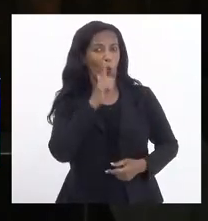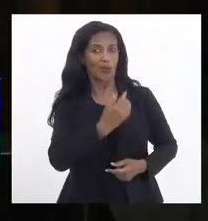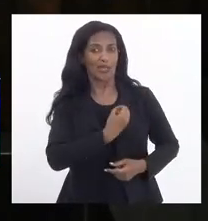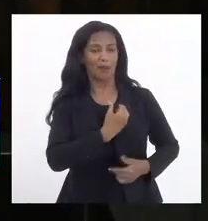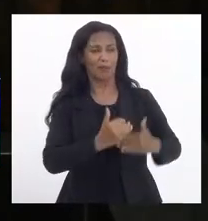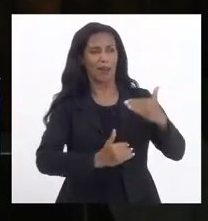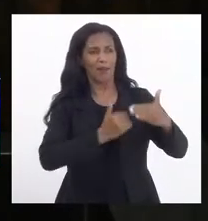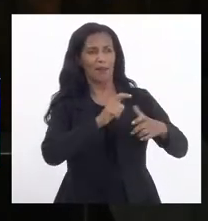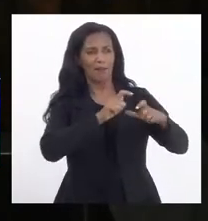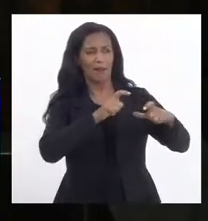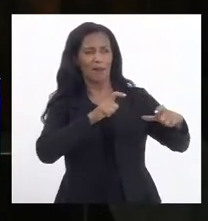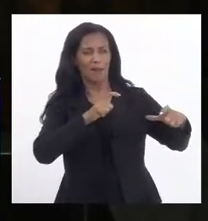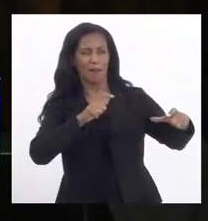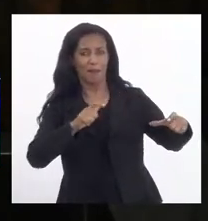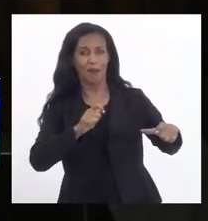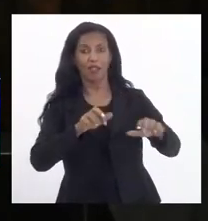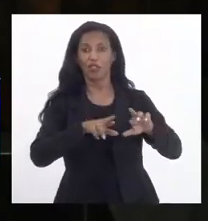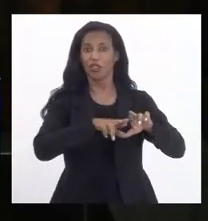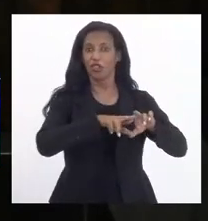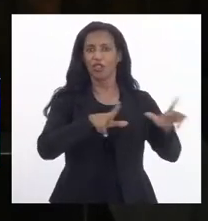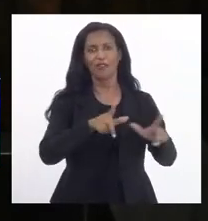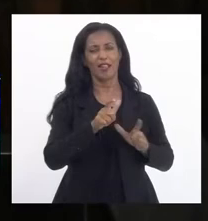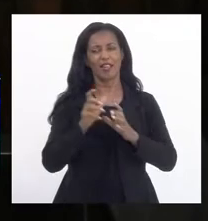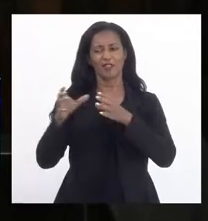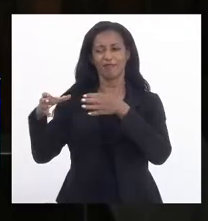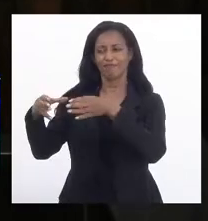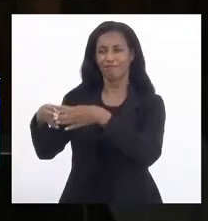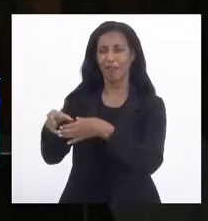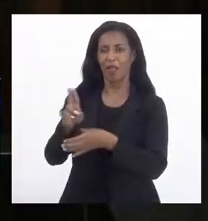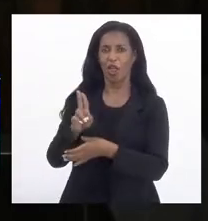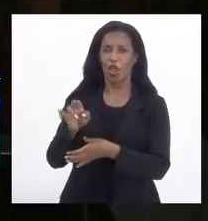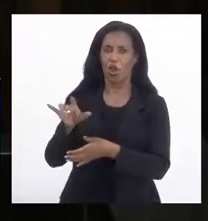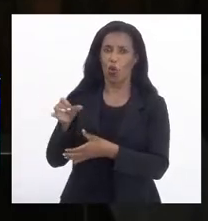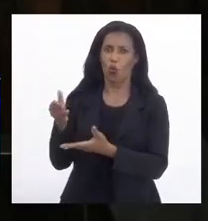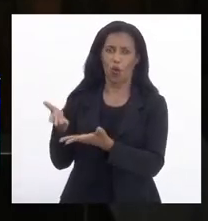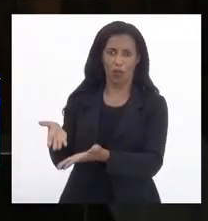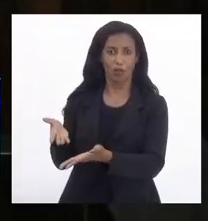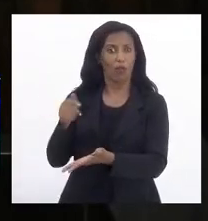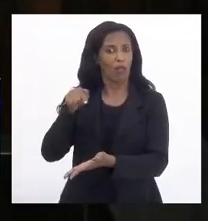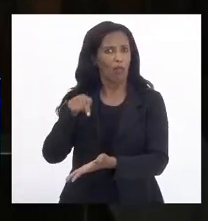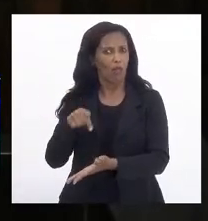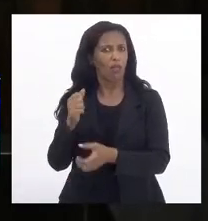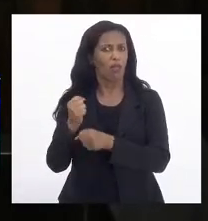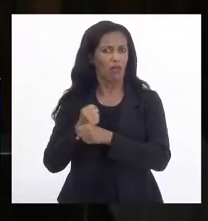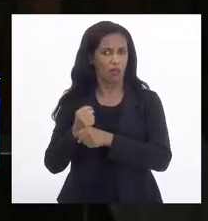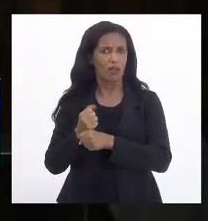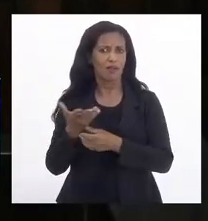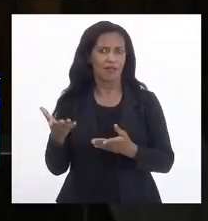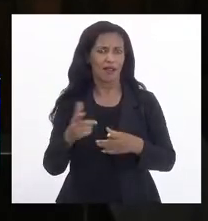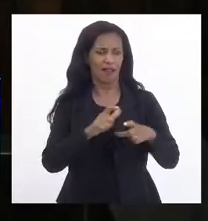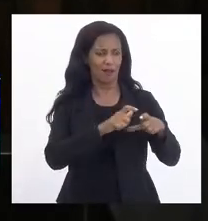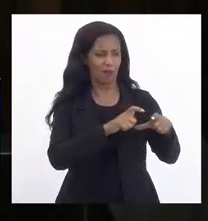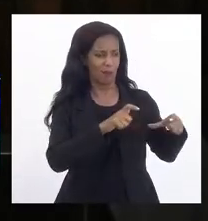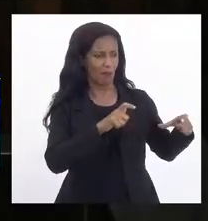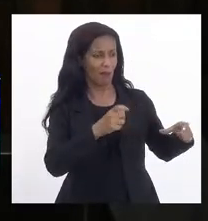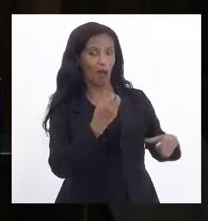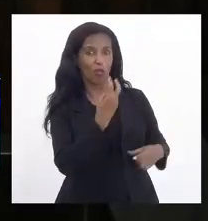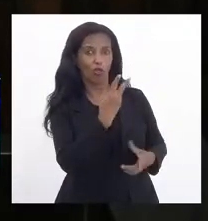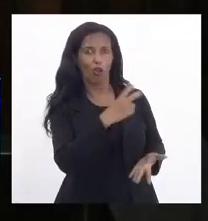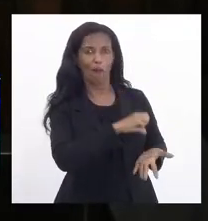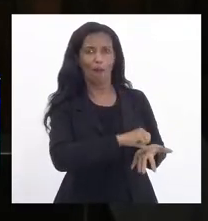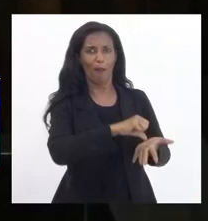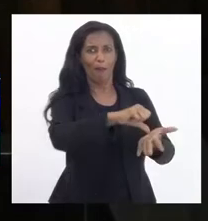sobreviver de uma maneira bastante diferente da UESO. Vide que agora, esse ano mesmo, a UERJ está se expandindo para